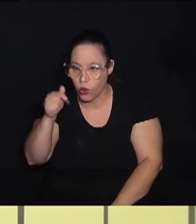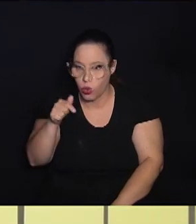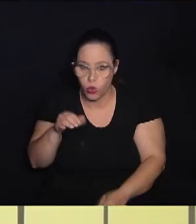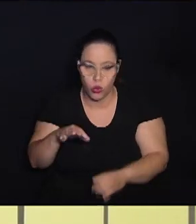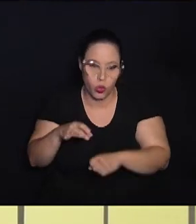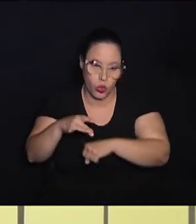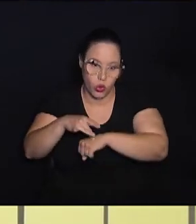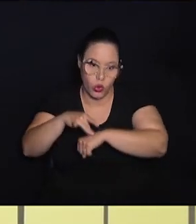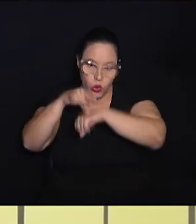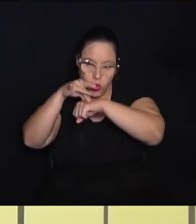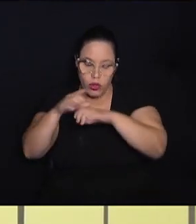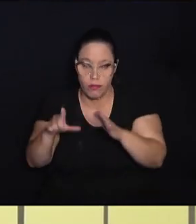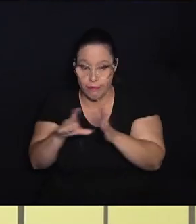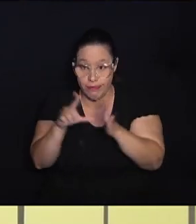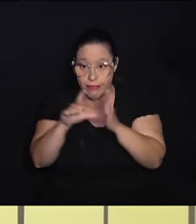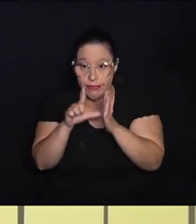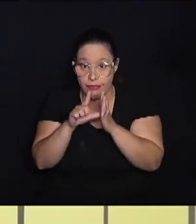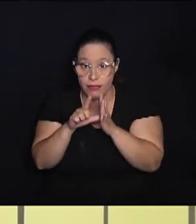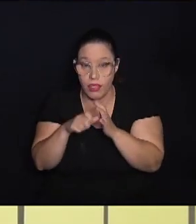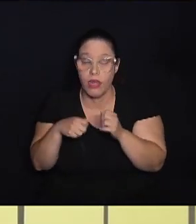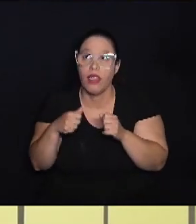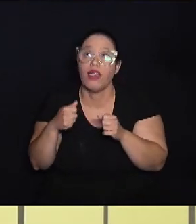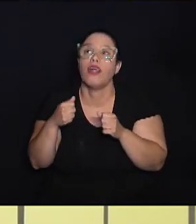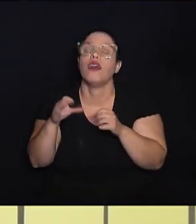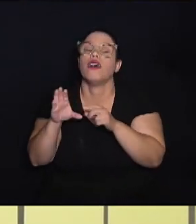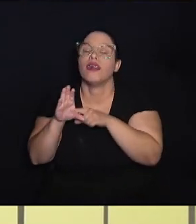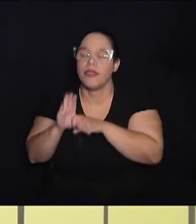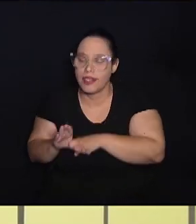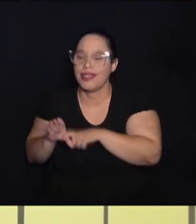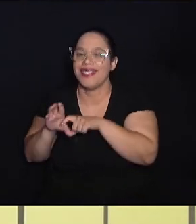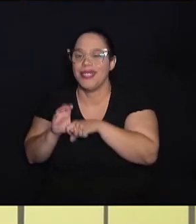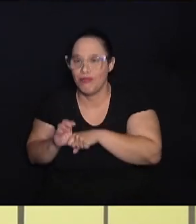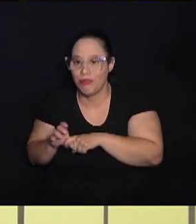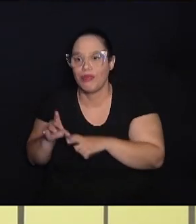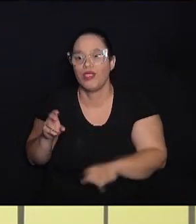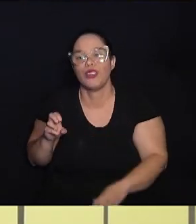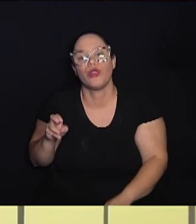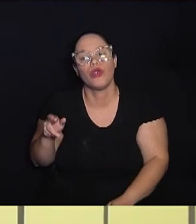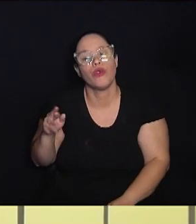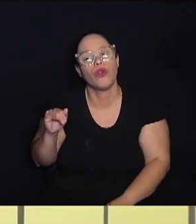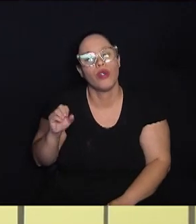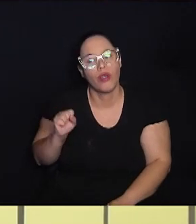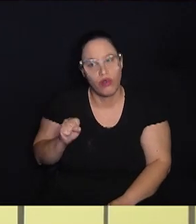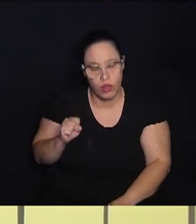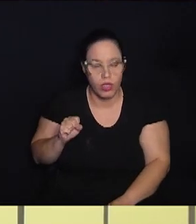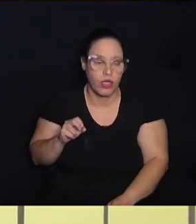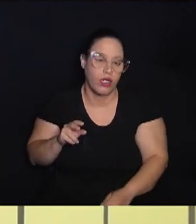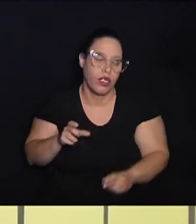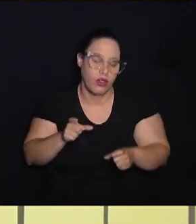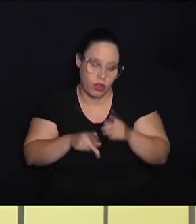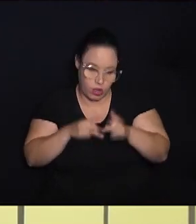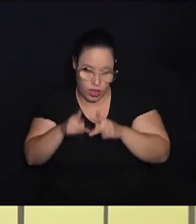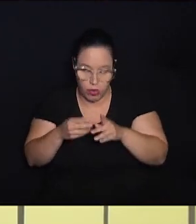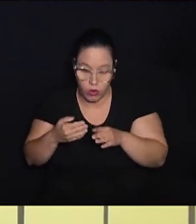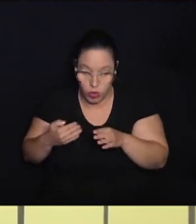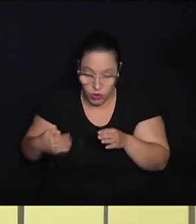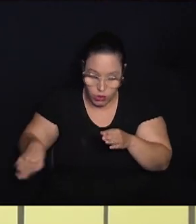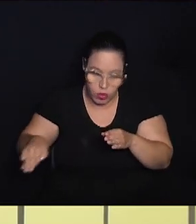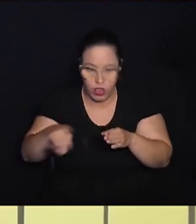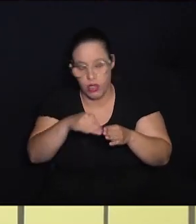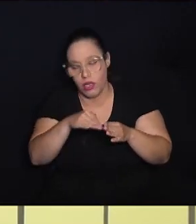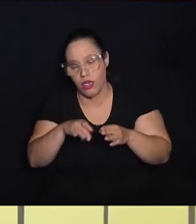então a gente depende dos eventos e do público que vai que que que vai atrás né espontaneamente vai